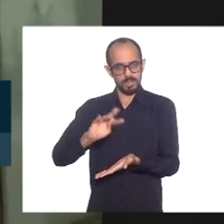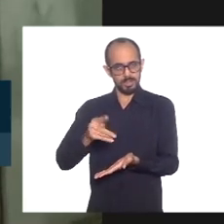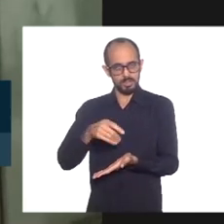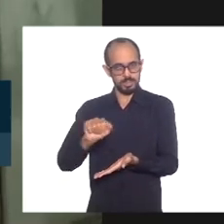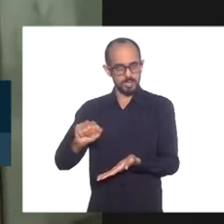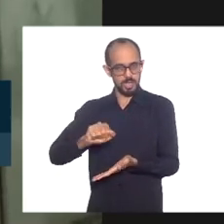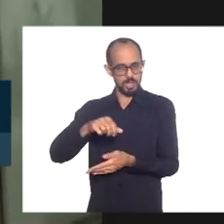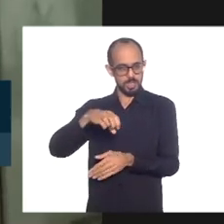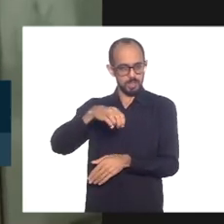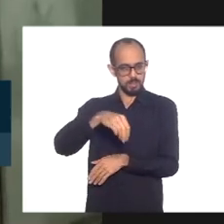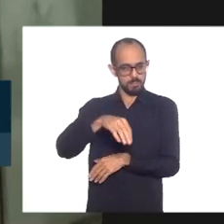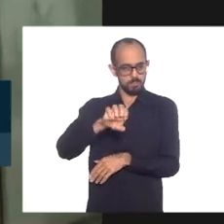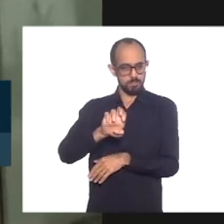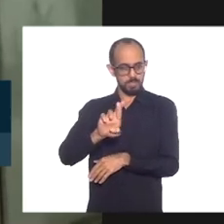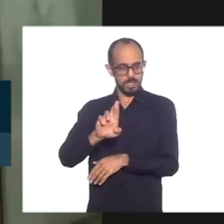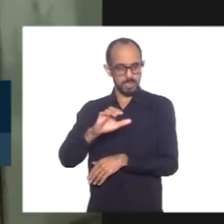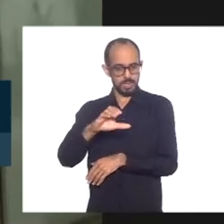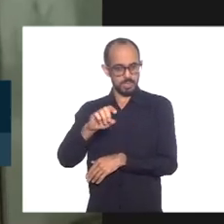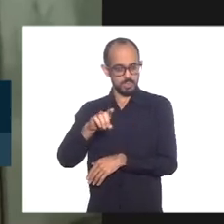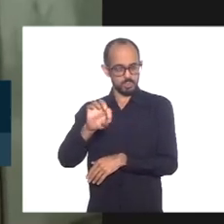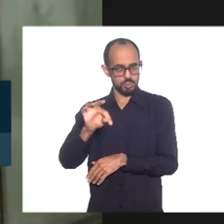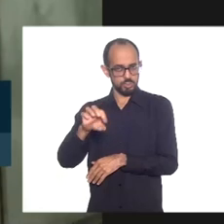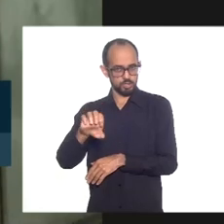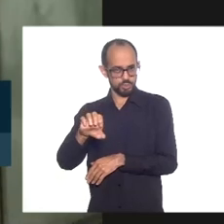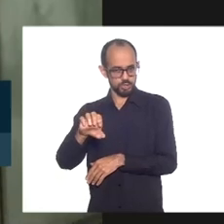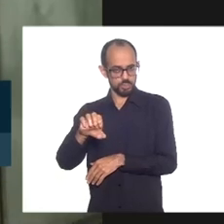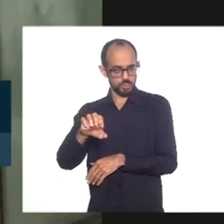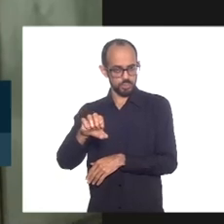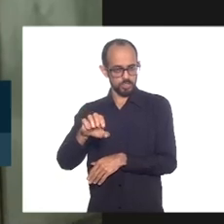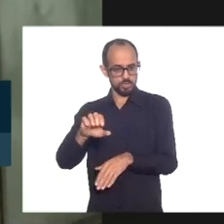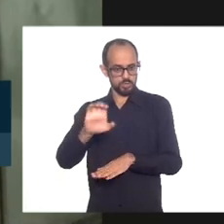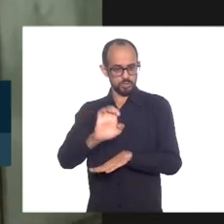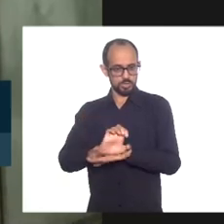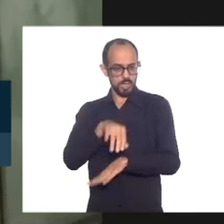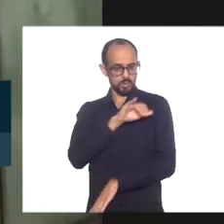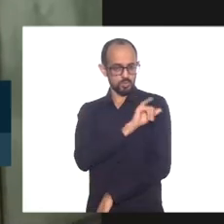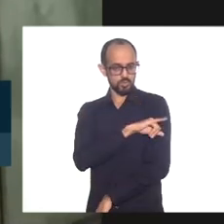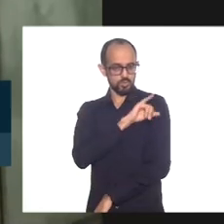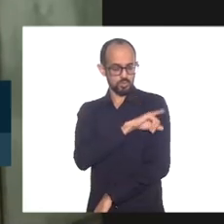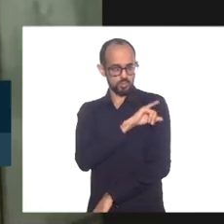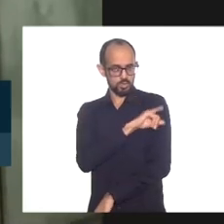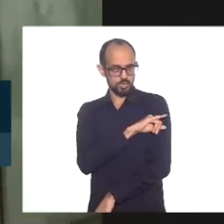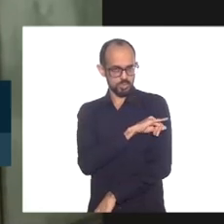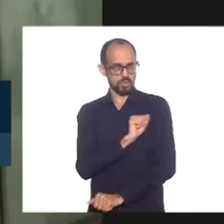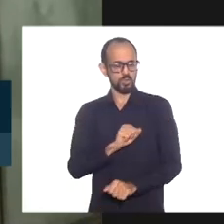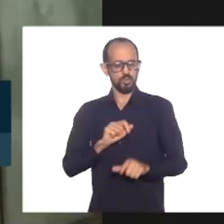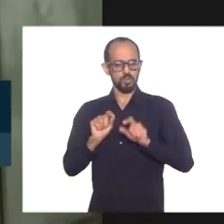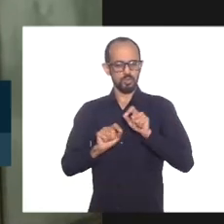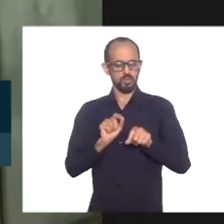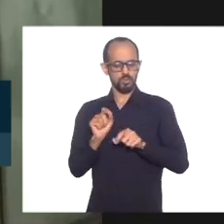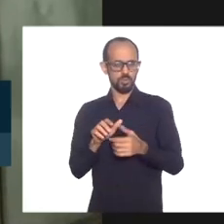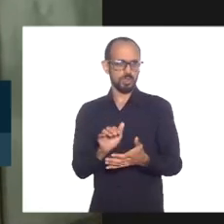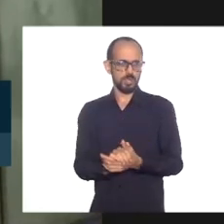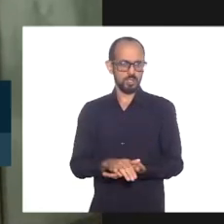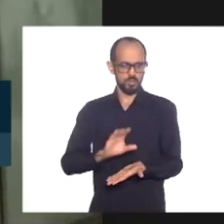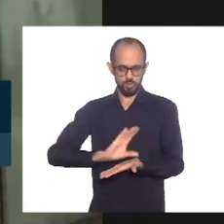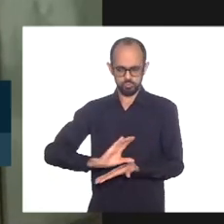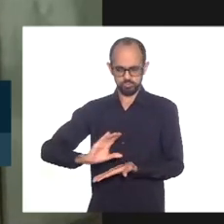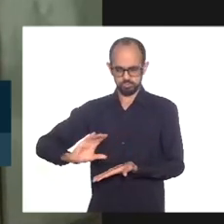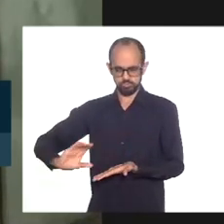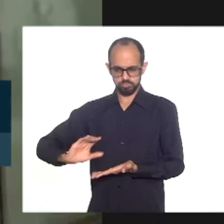E o Estado do Rio de Janeiro, né, dentro do que se refere à questão de